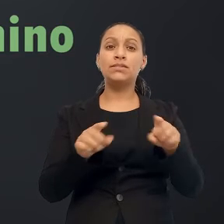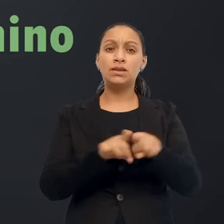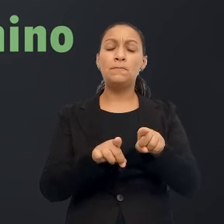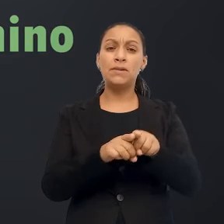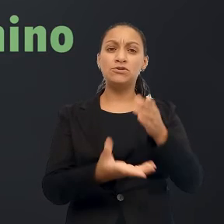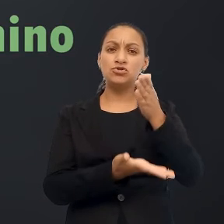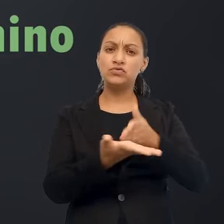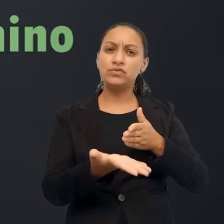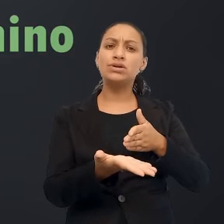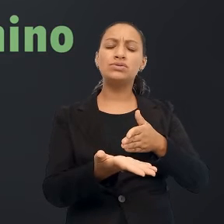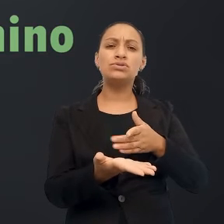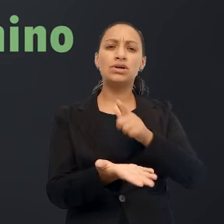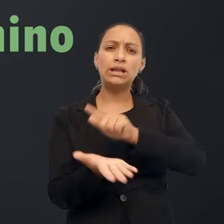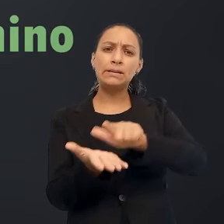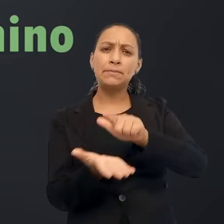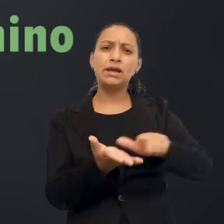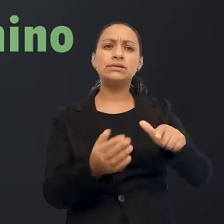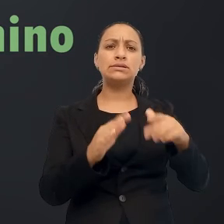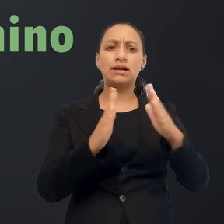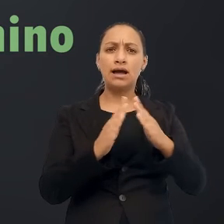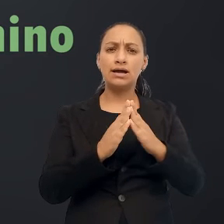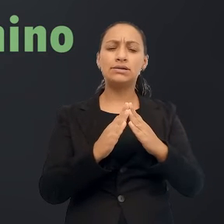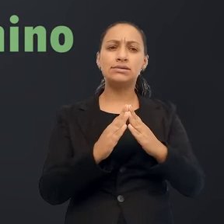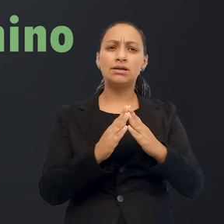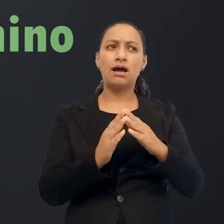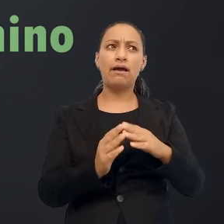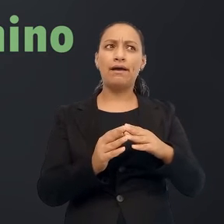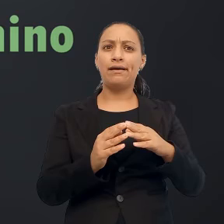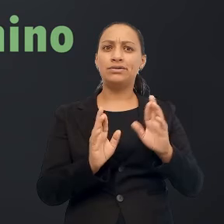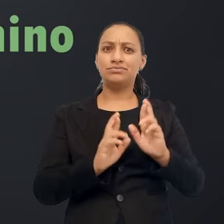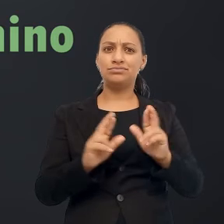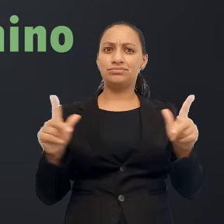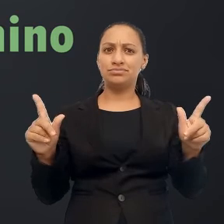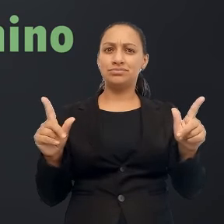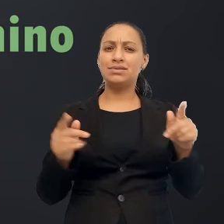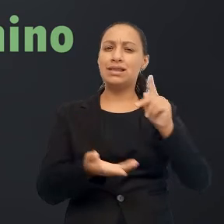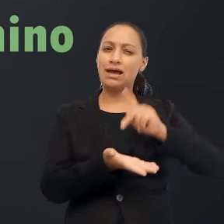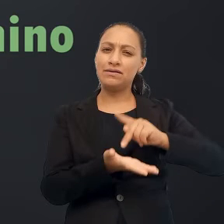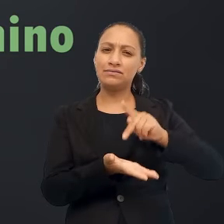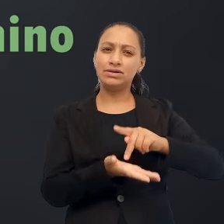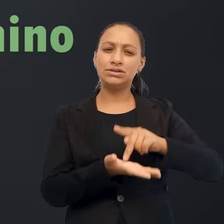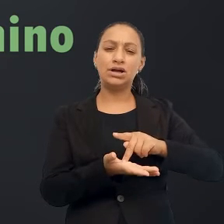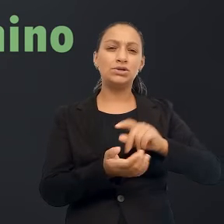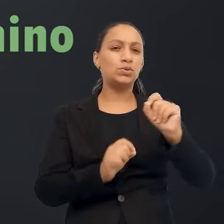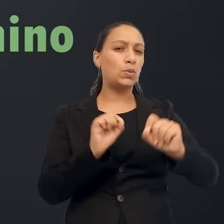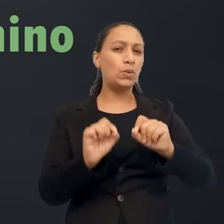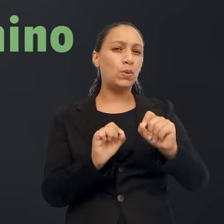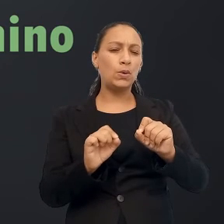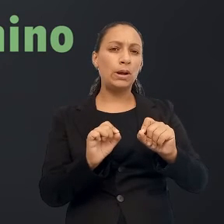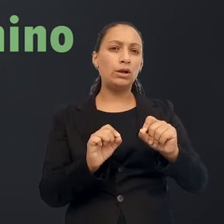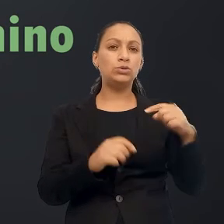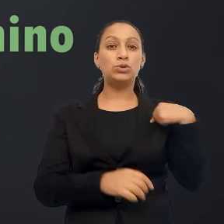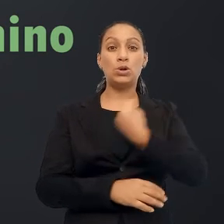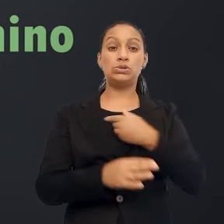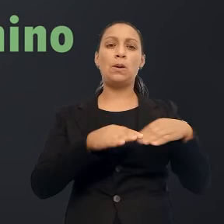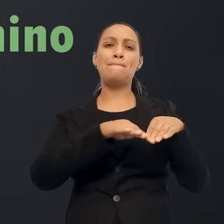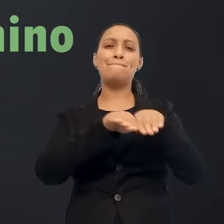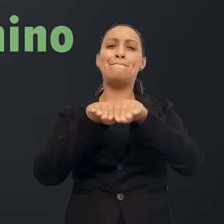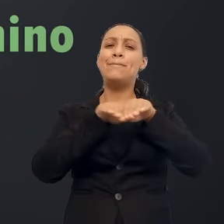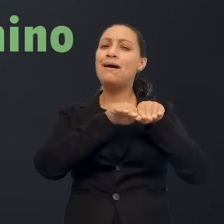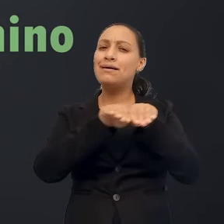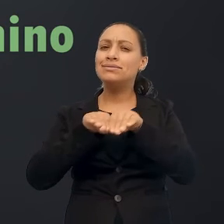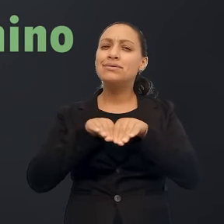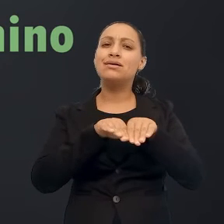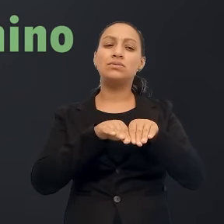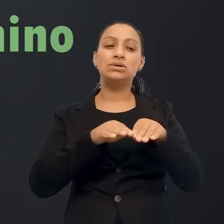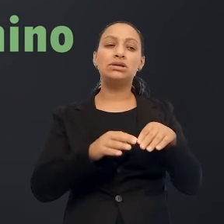divide o serviço doméstico, que essa é uma pessoa fora do comum. E, na verdade, ele é fora do comum porque o nosso padrão esperado de